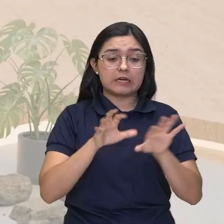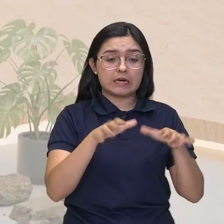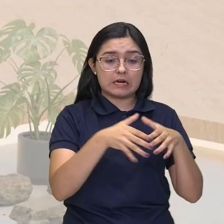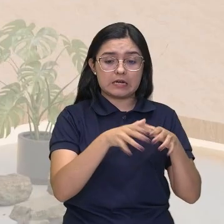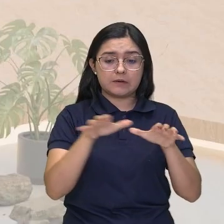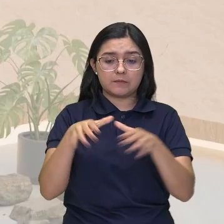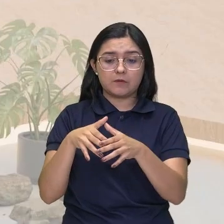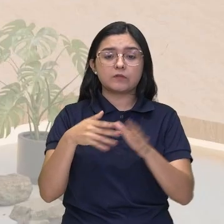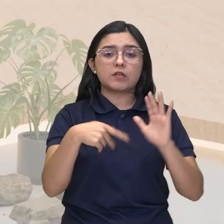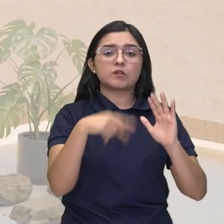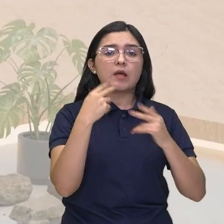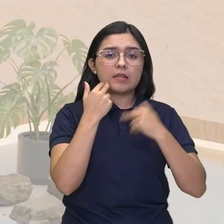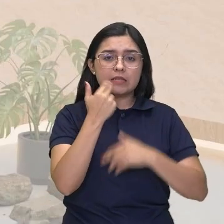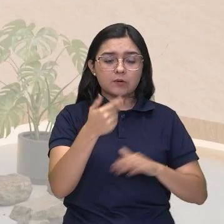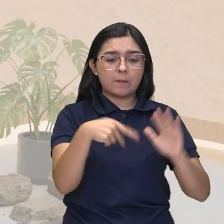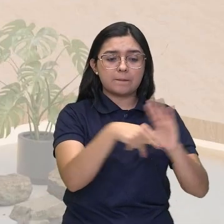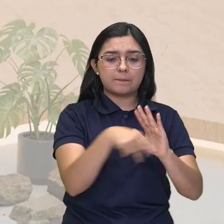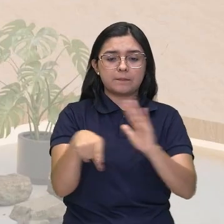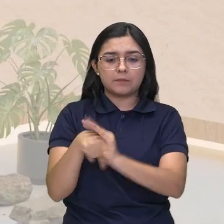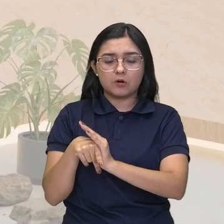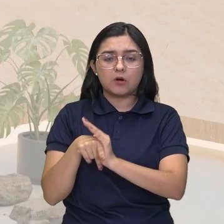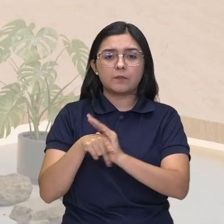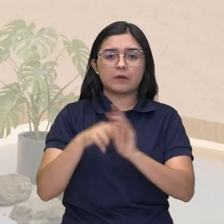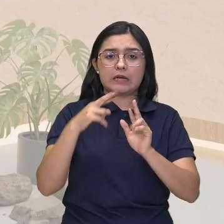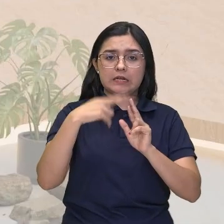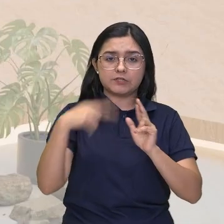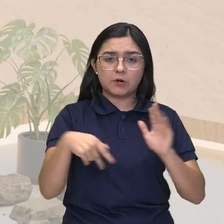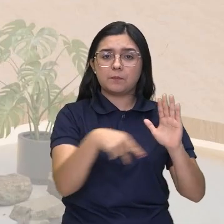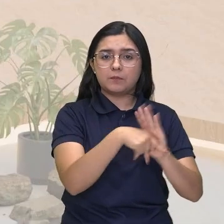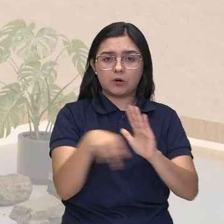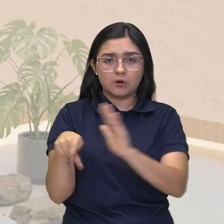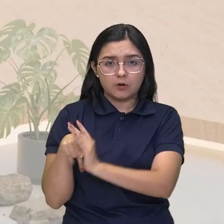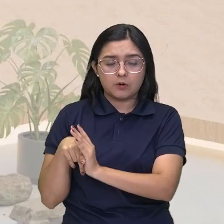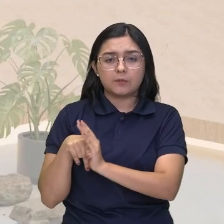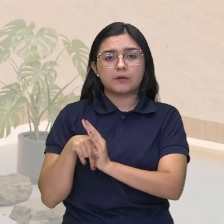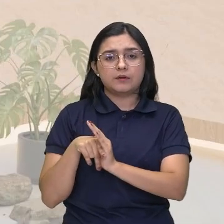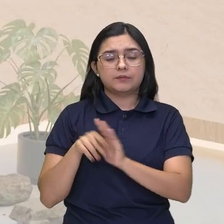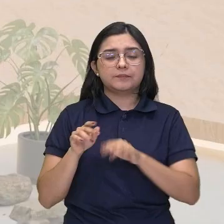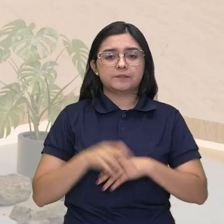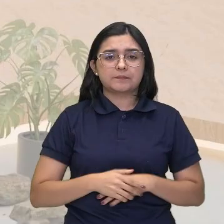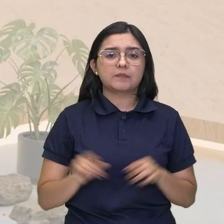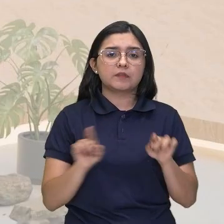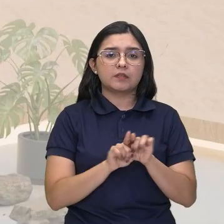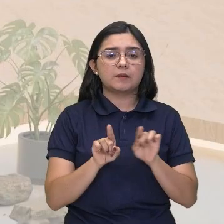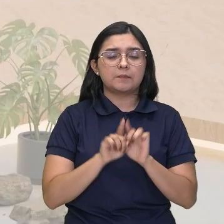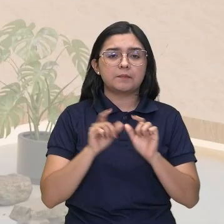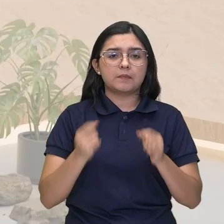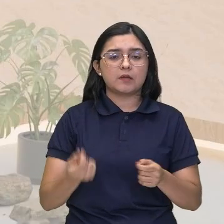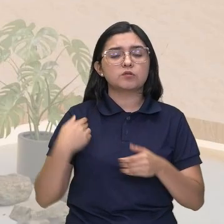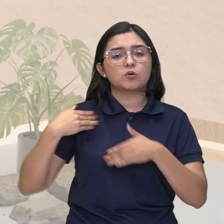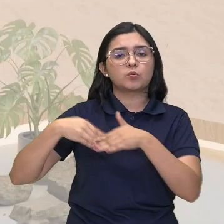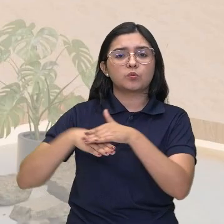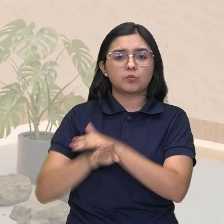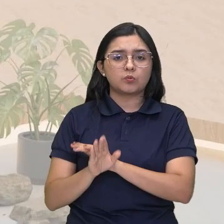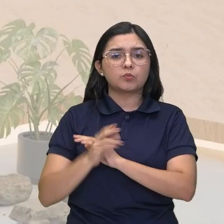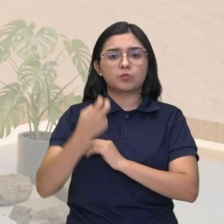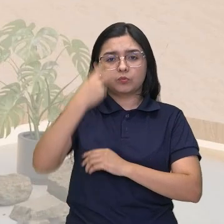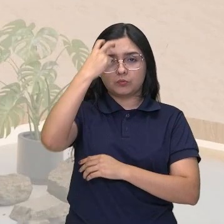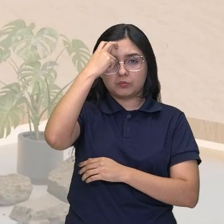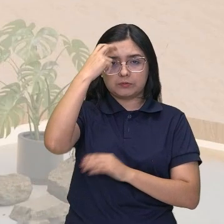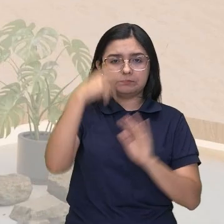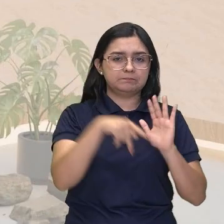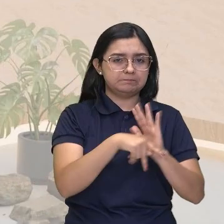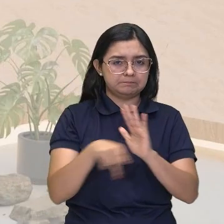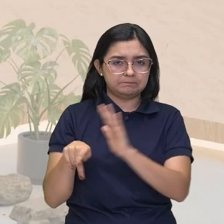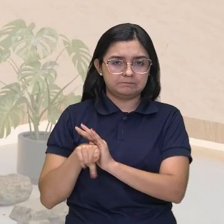tem sua língua própria, tem seu grupo, sua religião própria, né? Tem o seu modo de vida, sua cultura própria. Então, por isso,